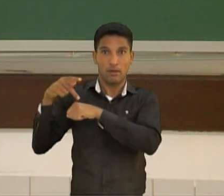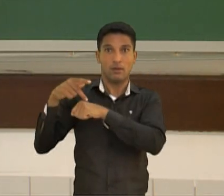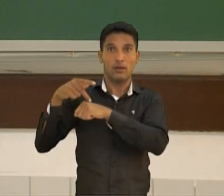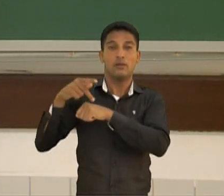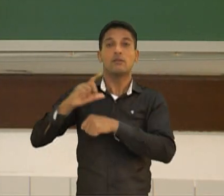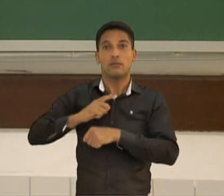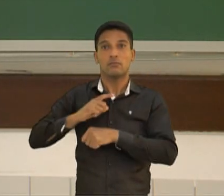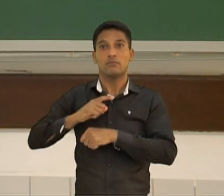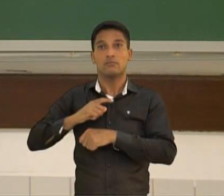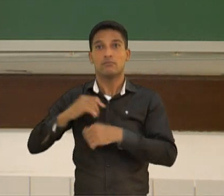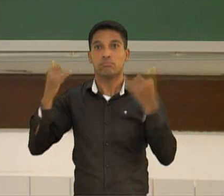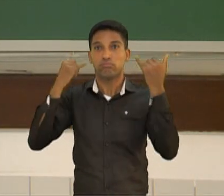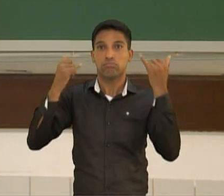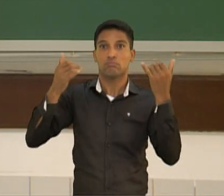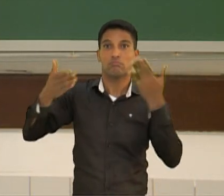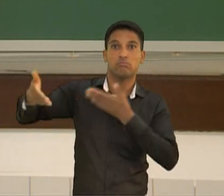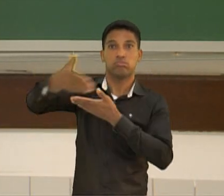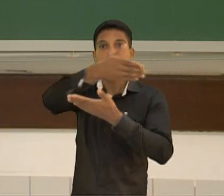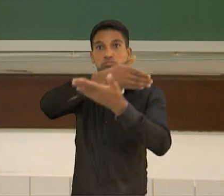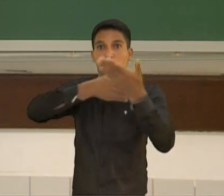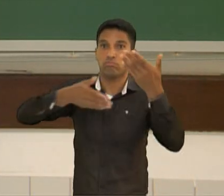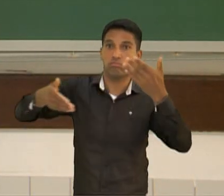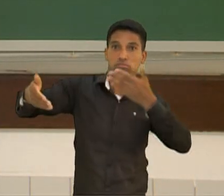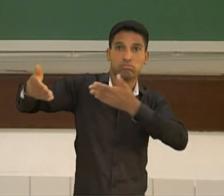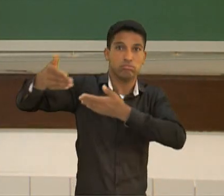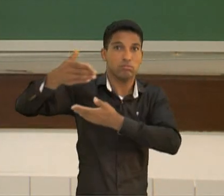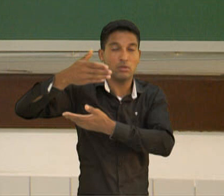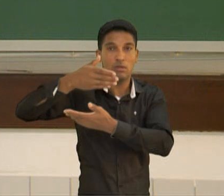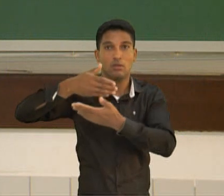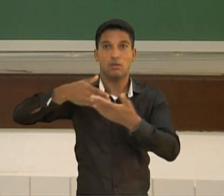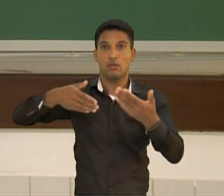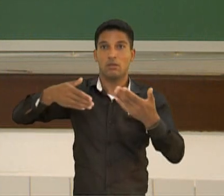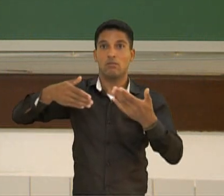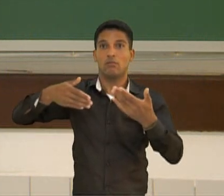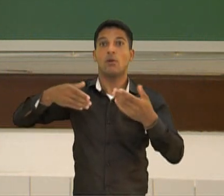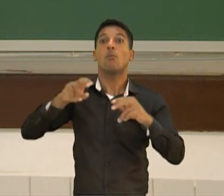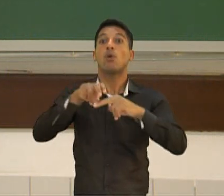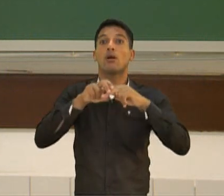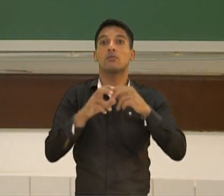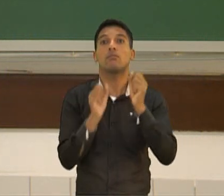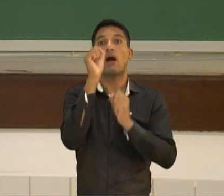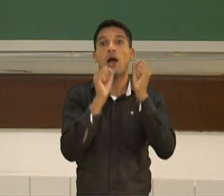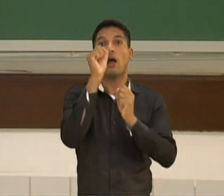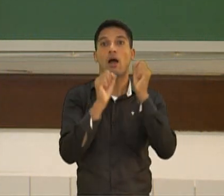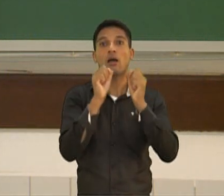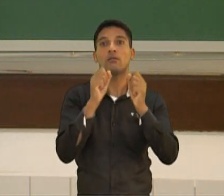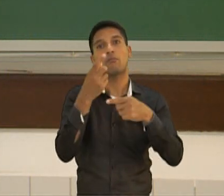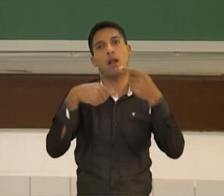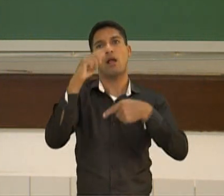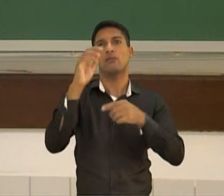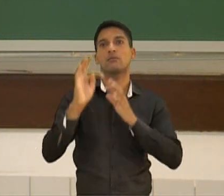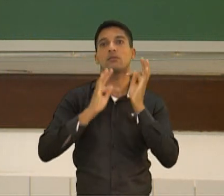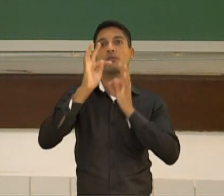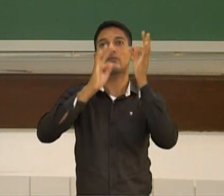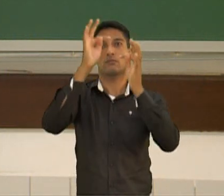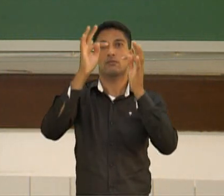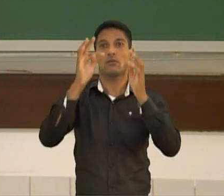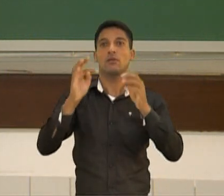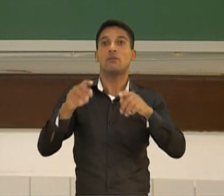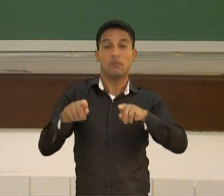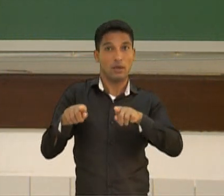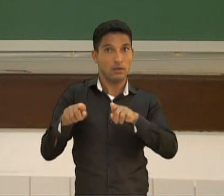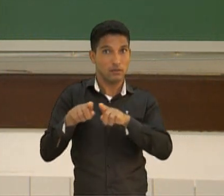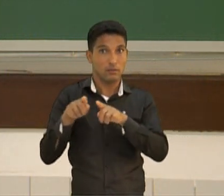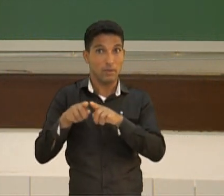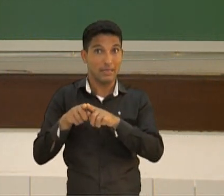lógico, houvesse a influência também para o nosso país. Então, por mais que foi um pouquinho depois, mas sim, também houve a chegada das